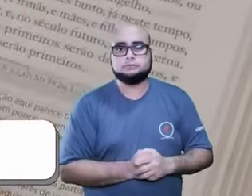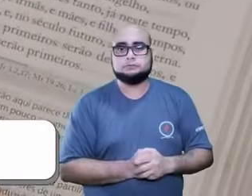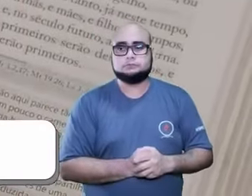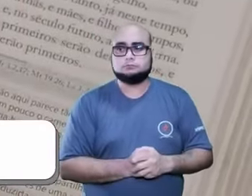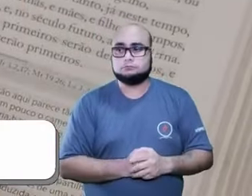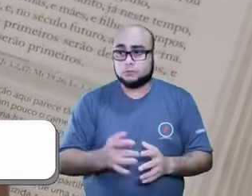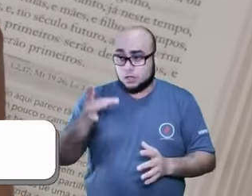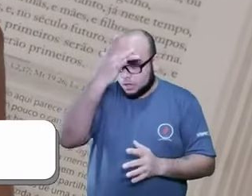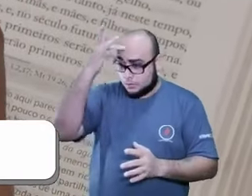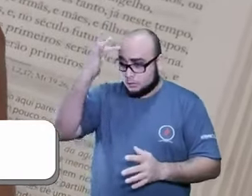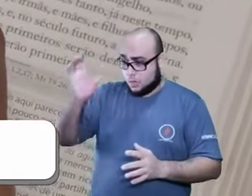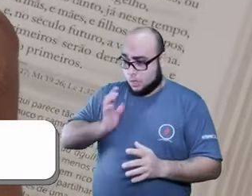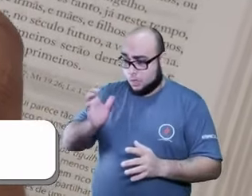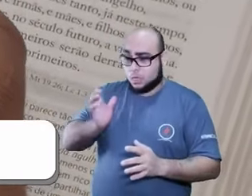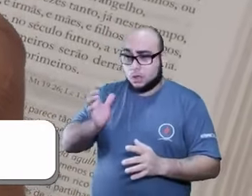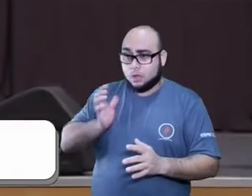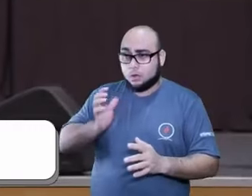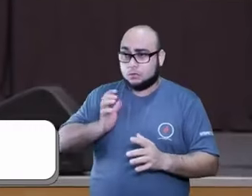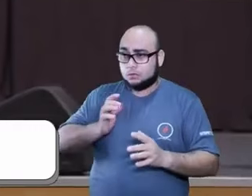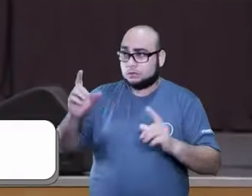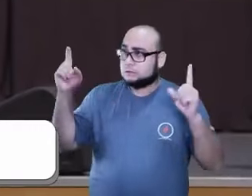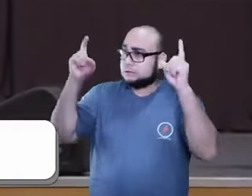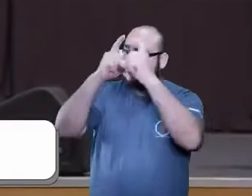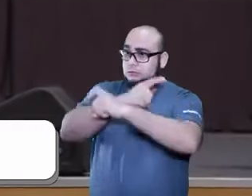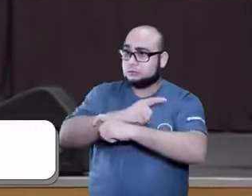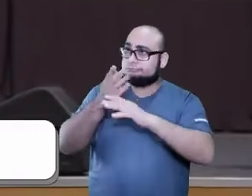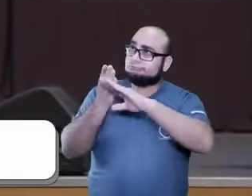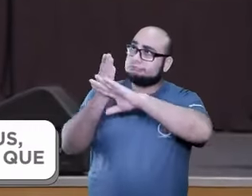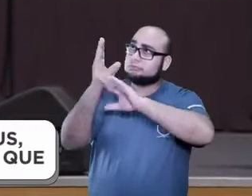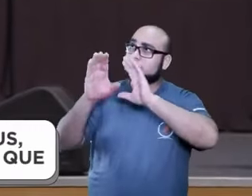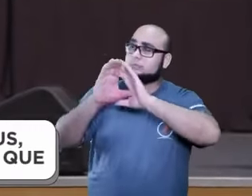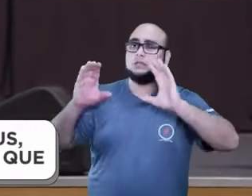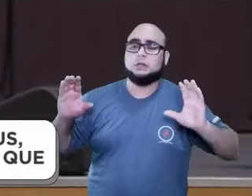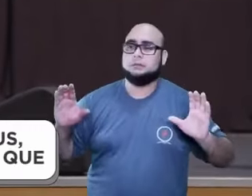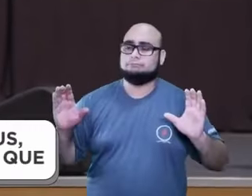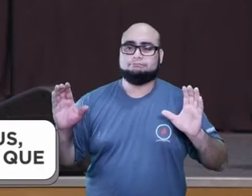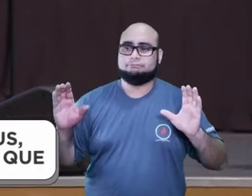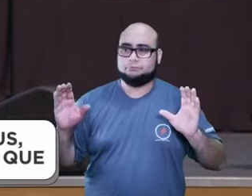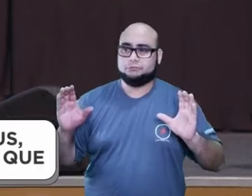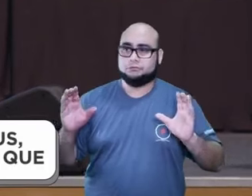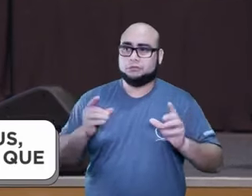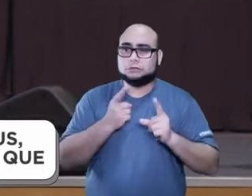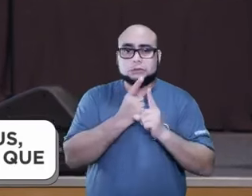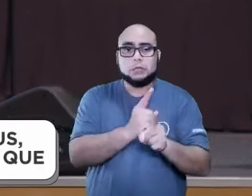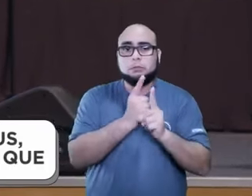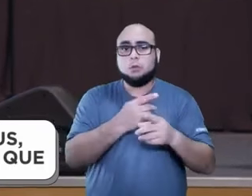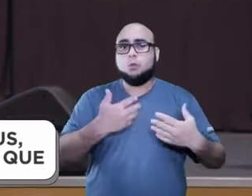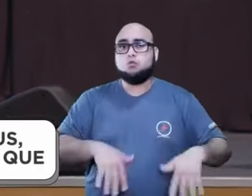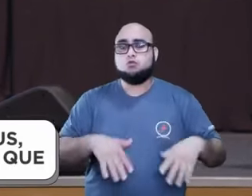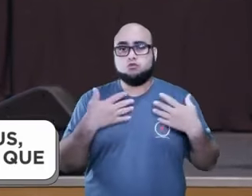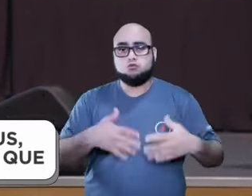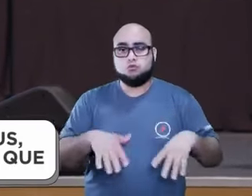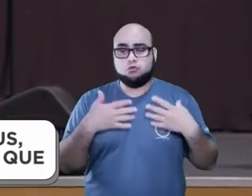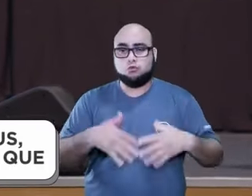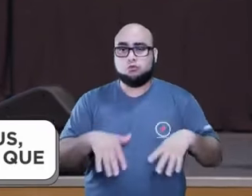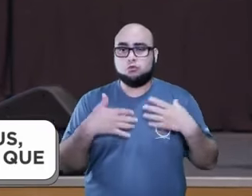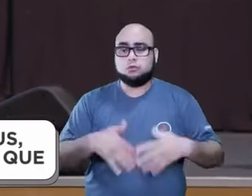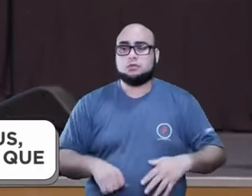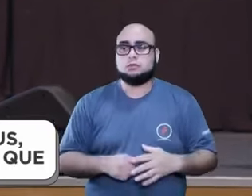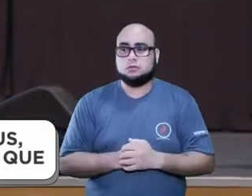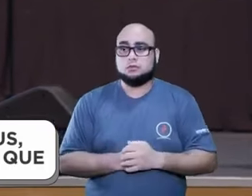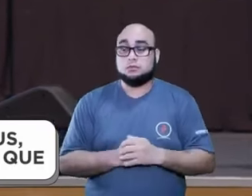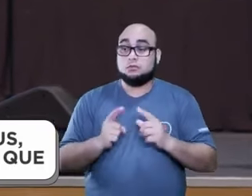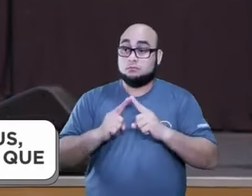reino de Deus os que têm riquezas. E os discípulos se admiraram dessas suas palavras. Mas